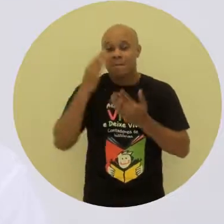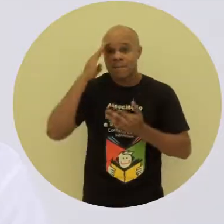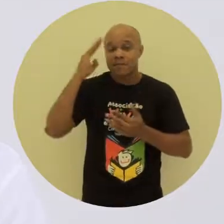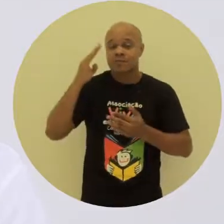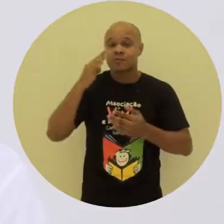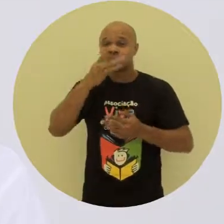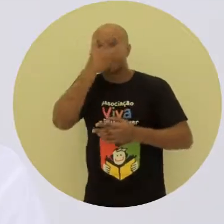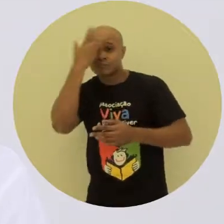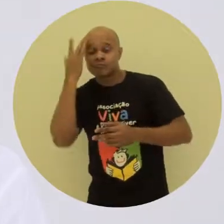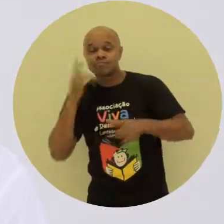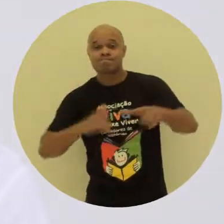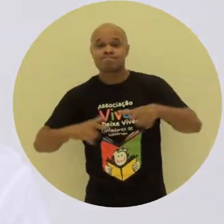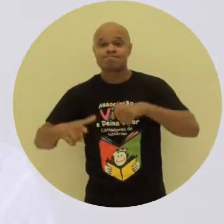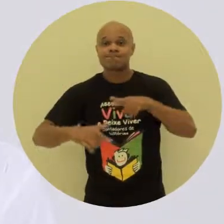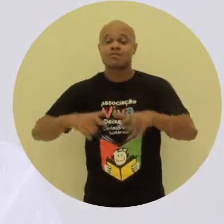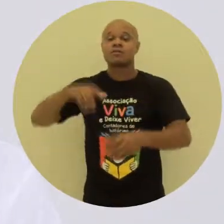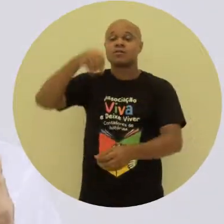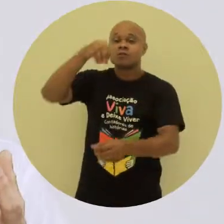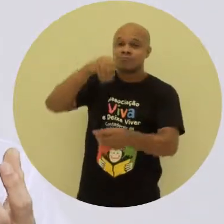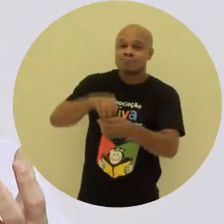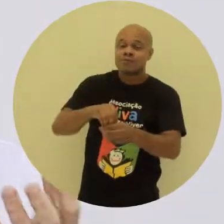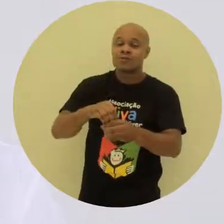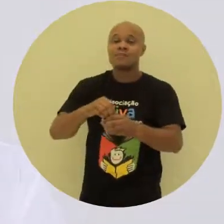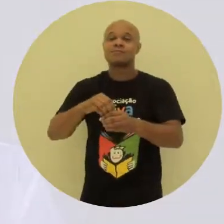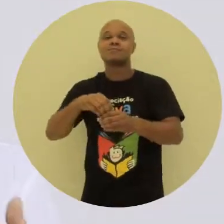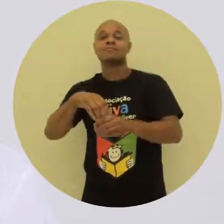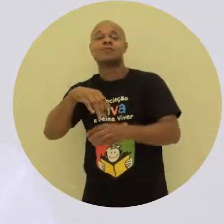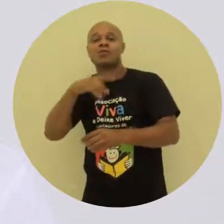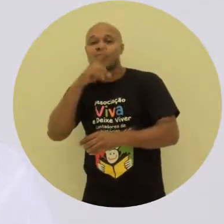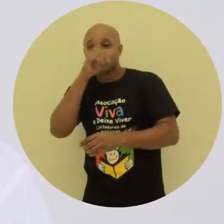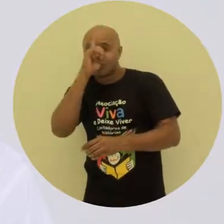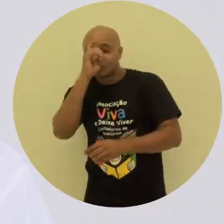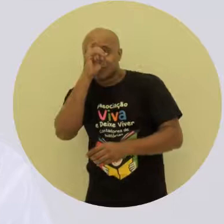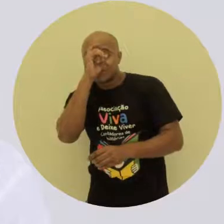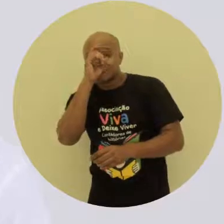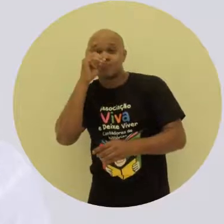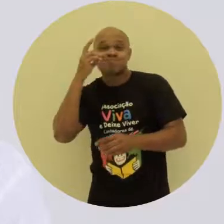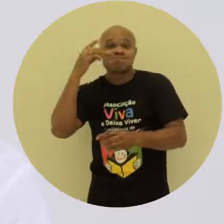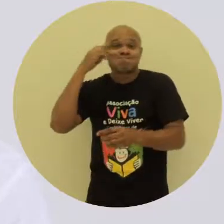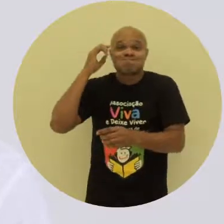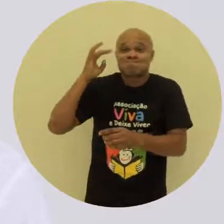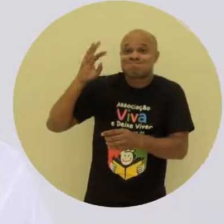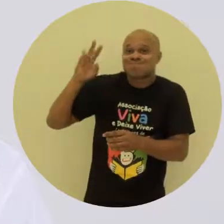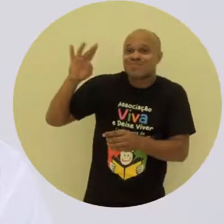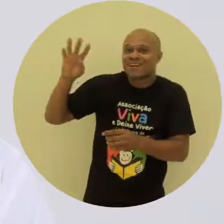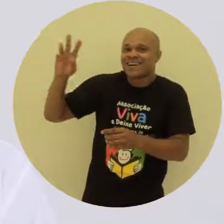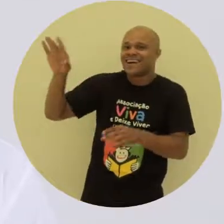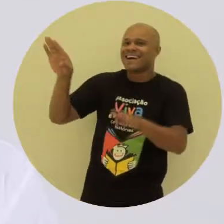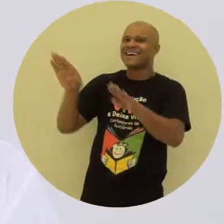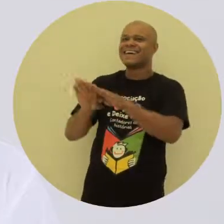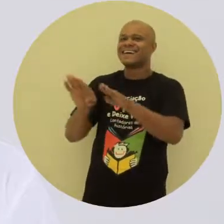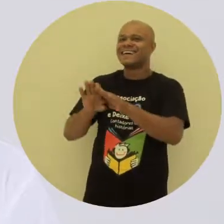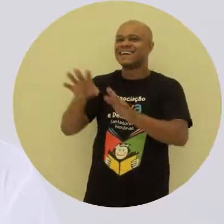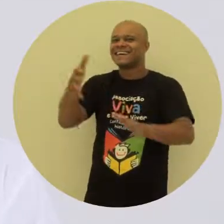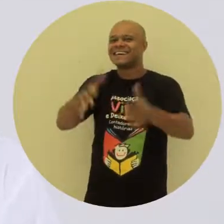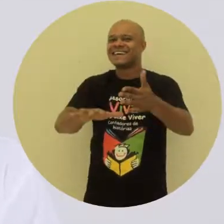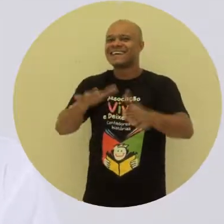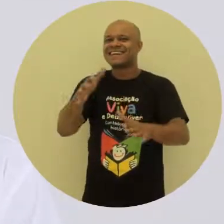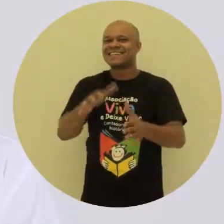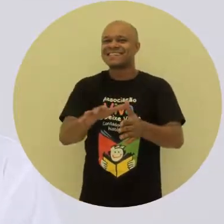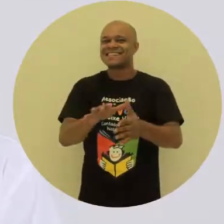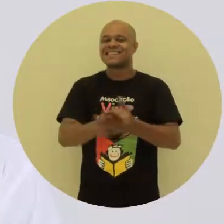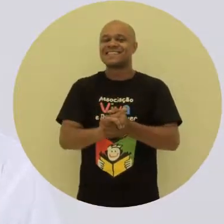dentro desse tempo que é o tempo da criatividade, o imaginário, que muitas vezes